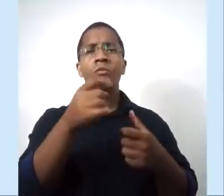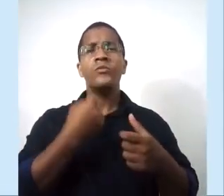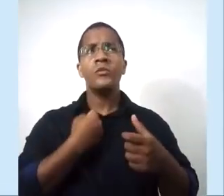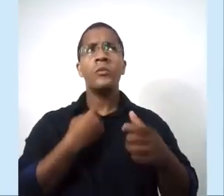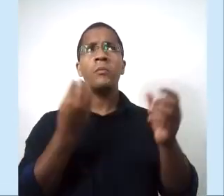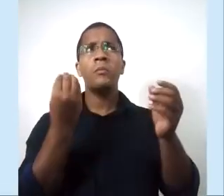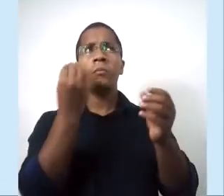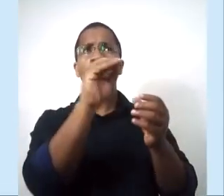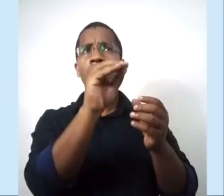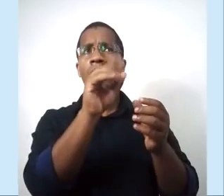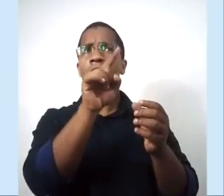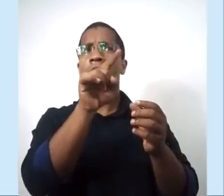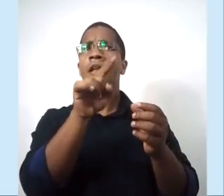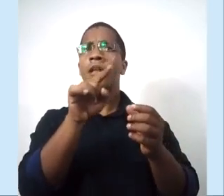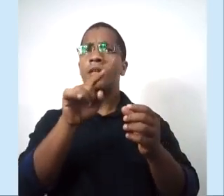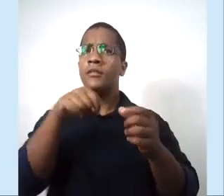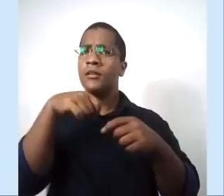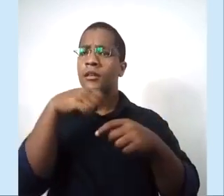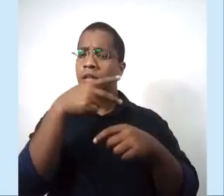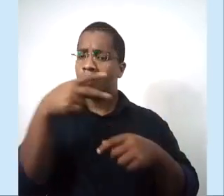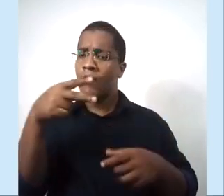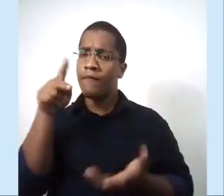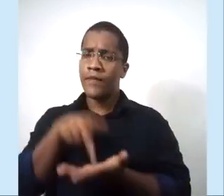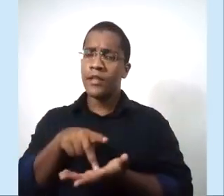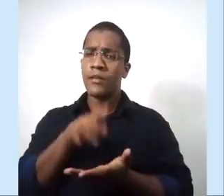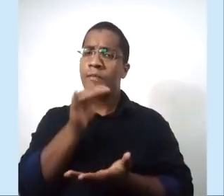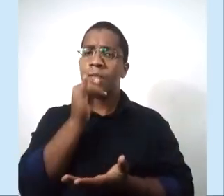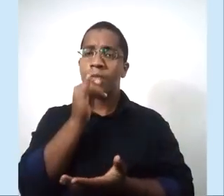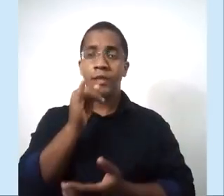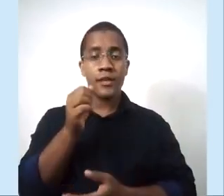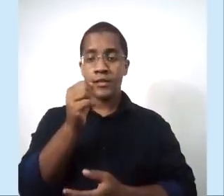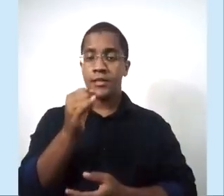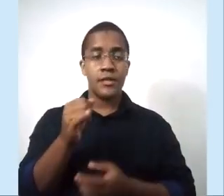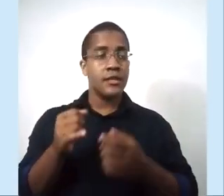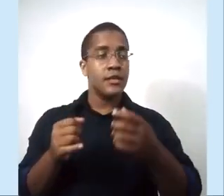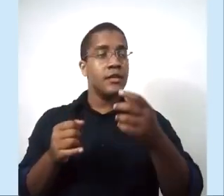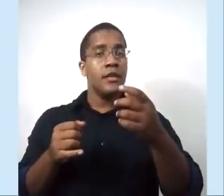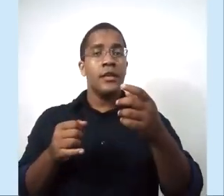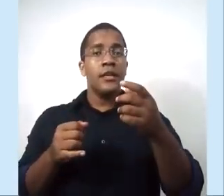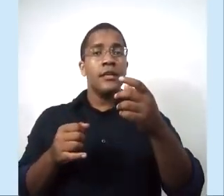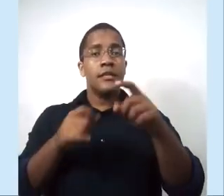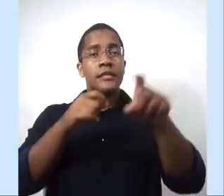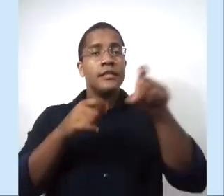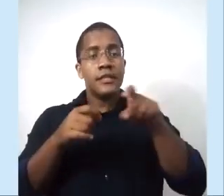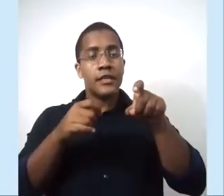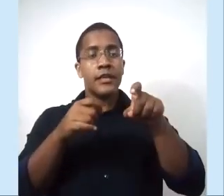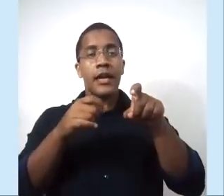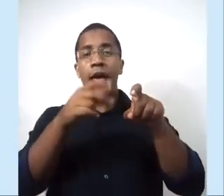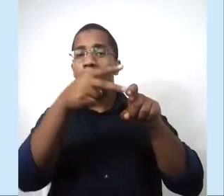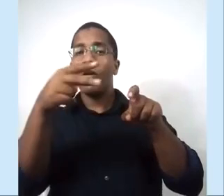verdadeira. E se eu disser que x é igual a 2, x é igual a 2. Se eu disser que y mais 5